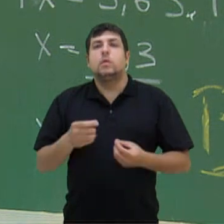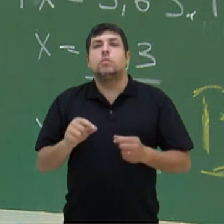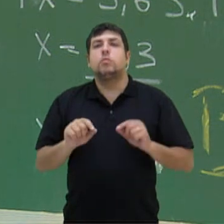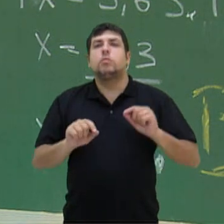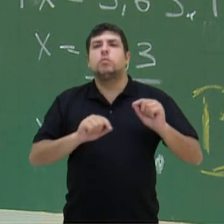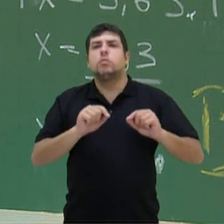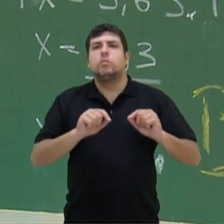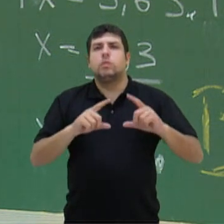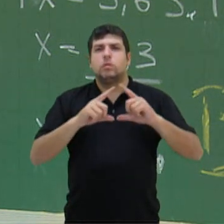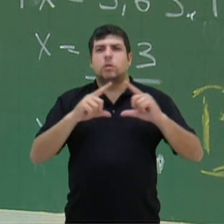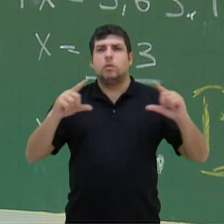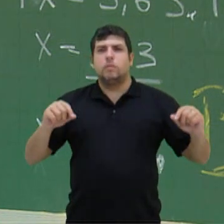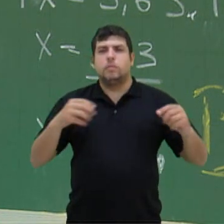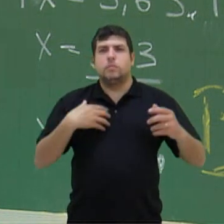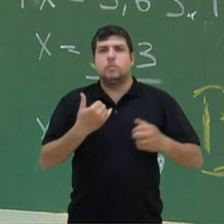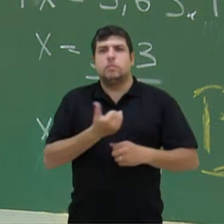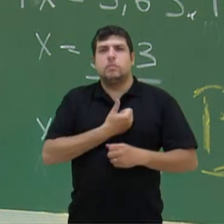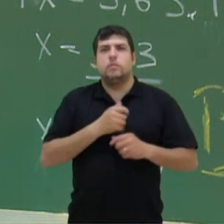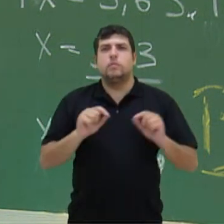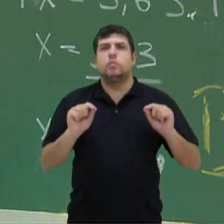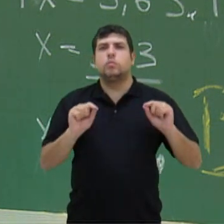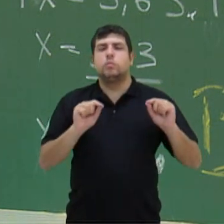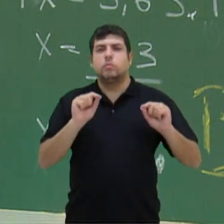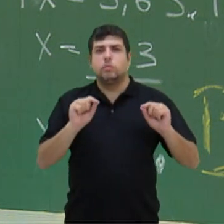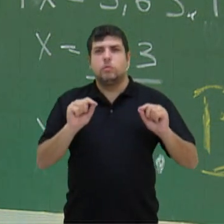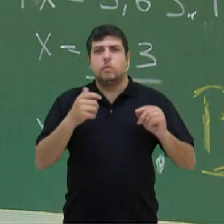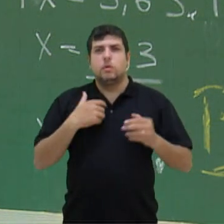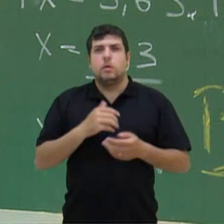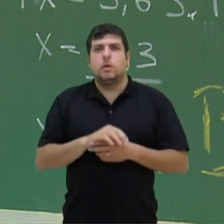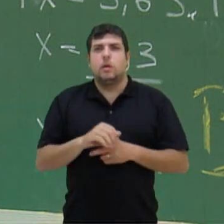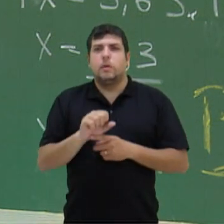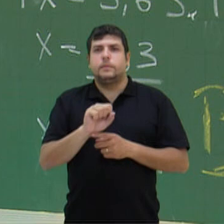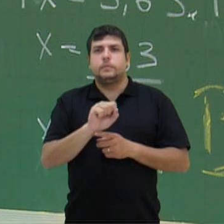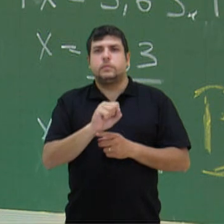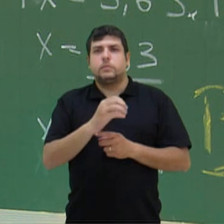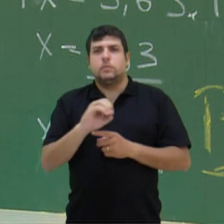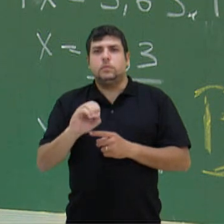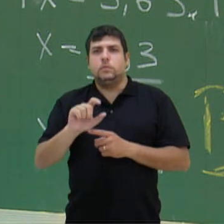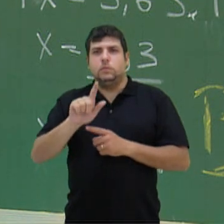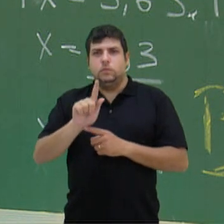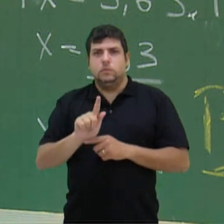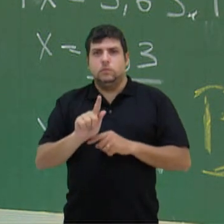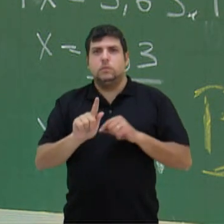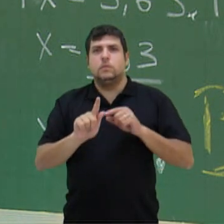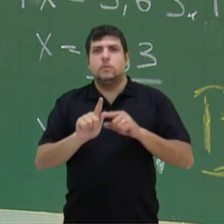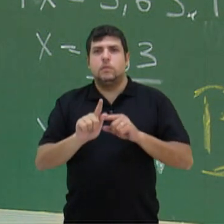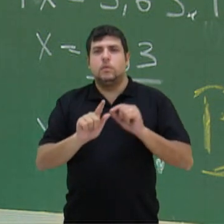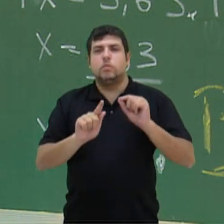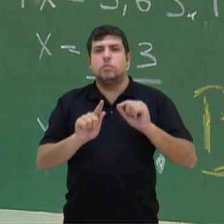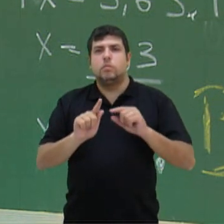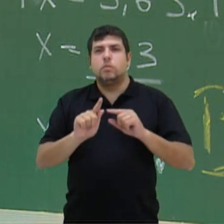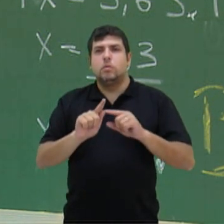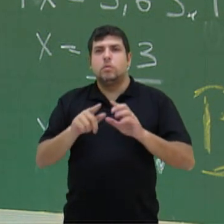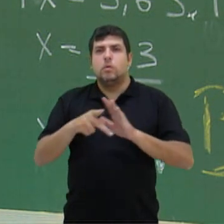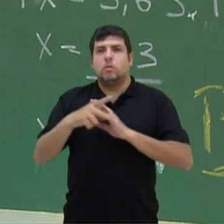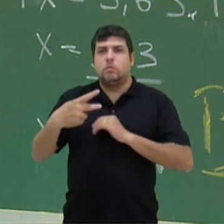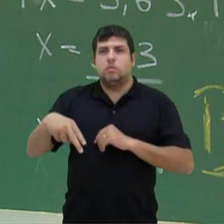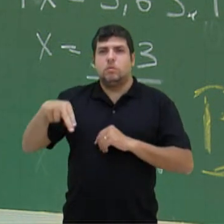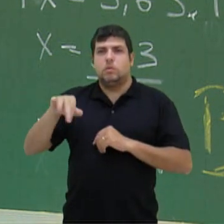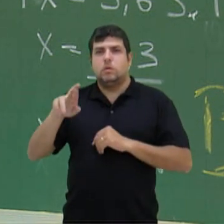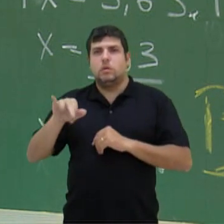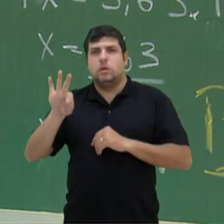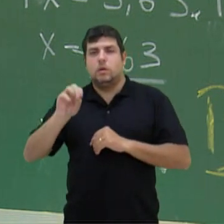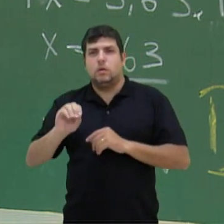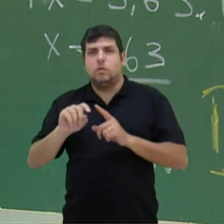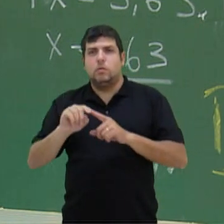essa equação aqui diz para a gente? Que 80 gramas, tá, do nitrato produzem